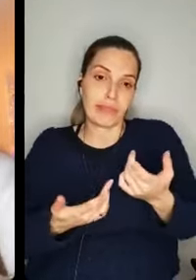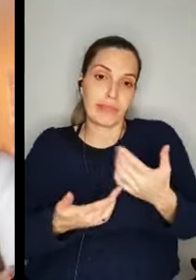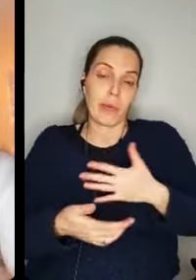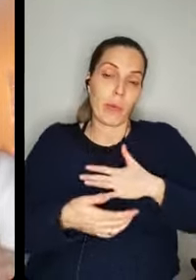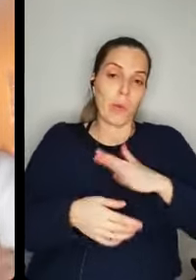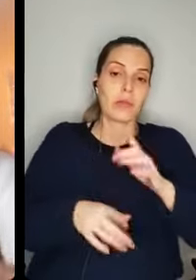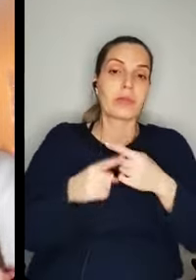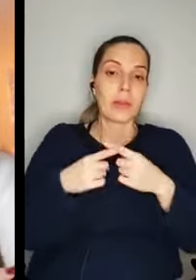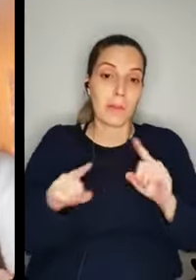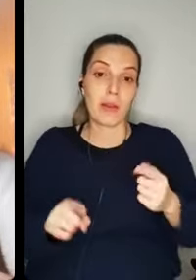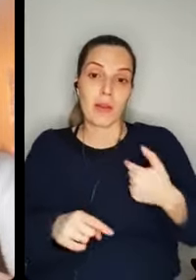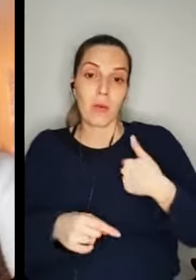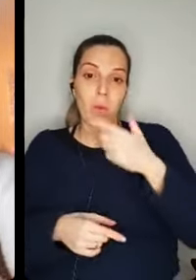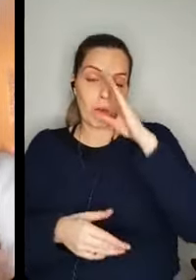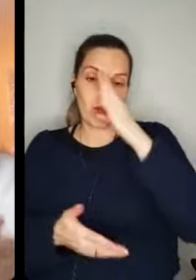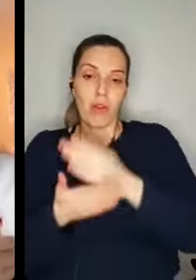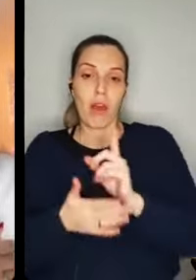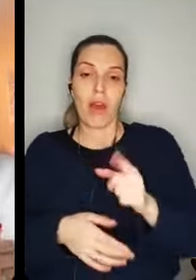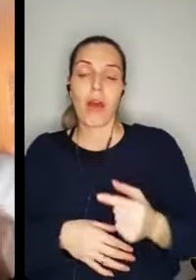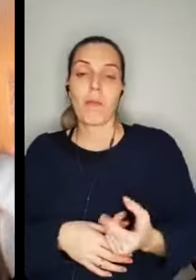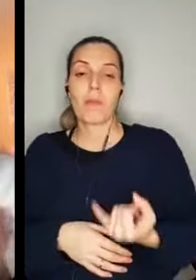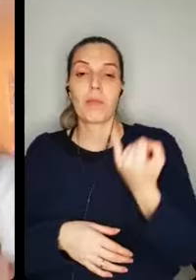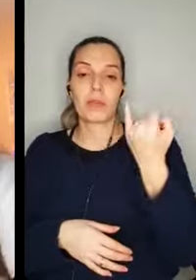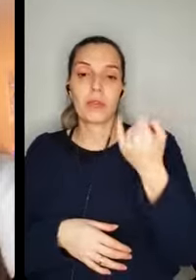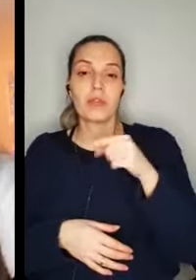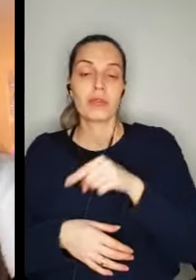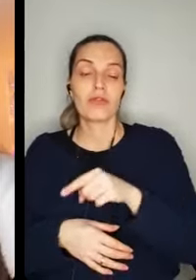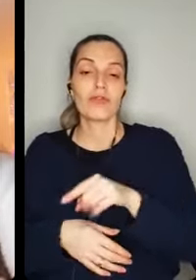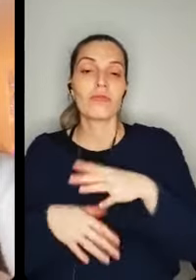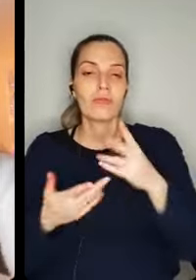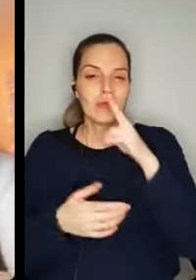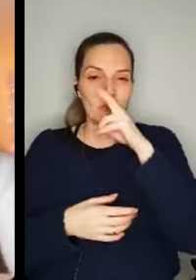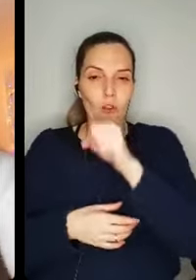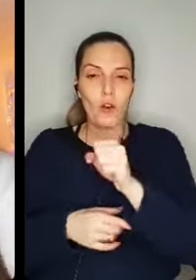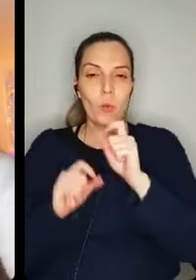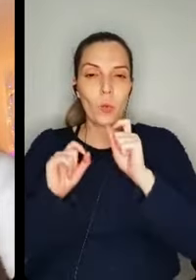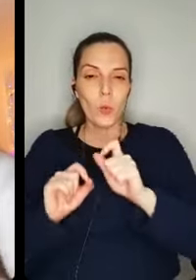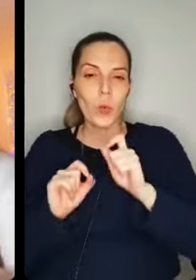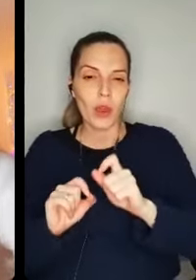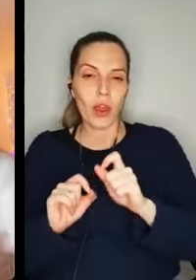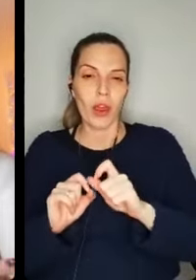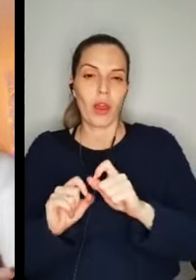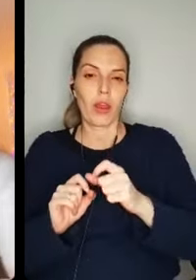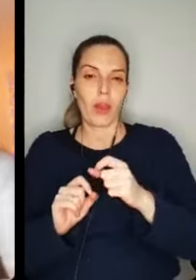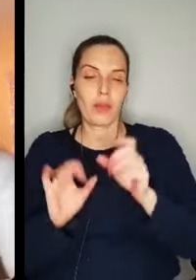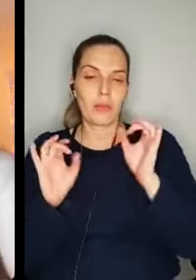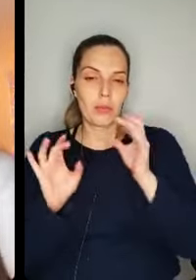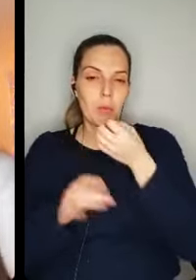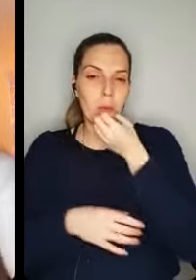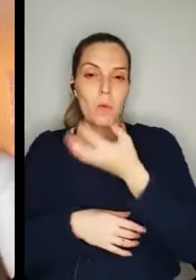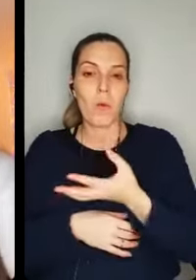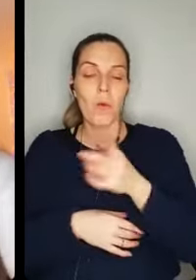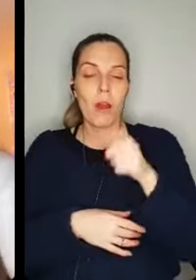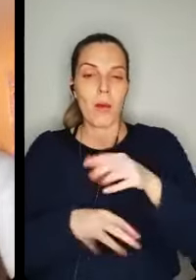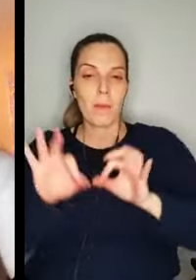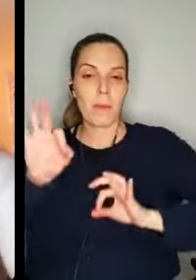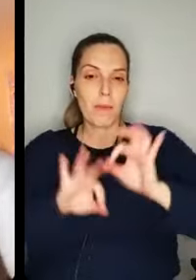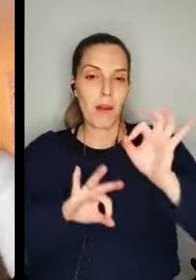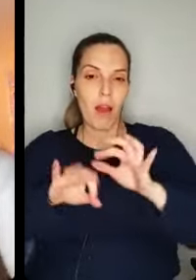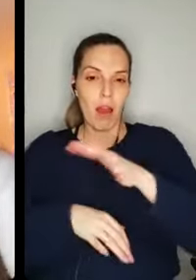que o ponto forte, assim, é essa questão de perpassar por todas as áreas de atuação que acabam nos preparando muito para o mercado,